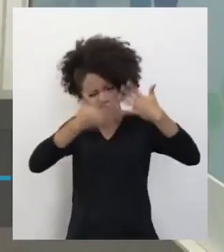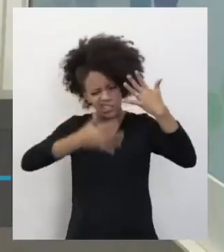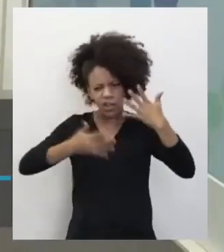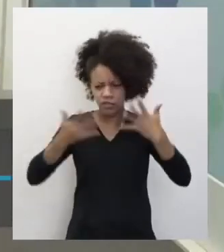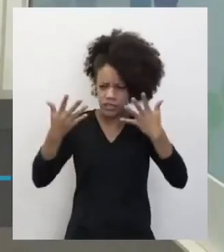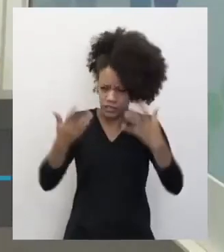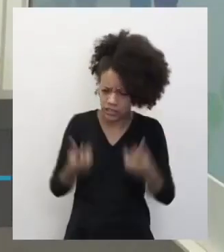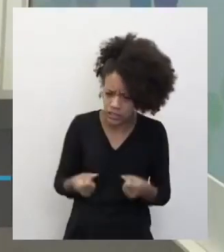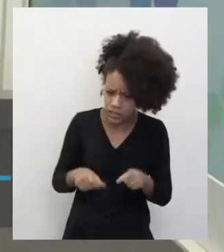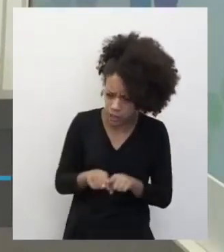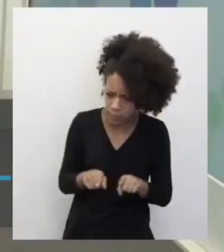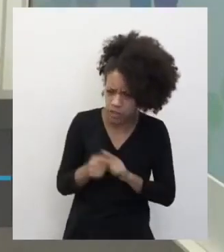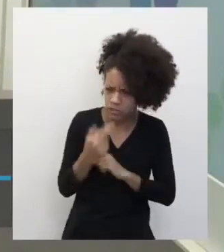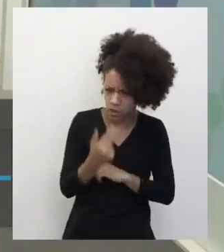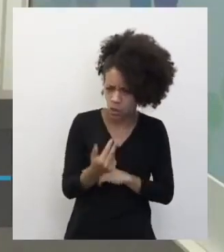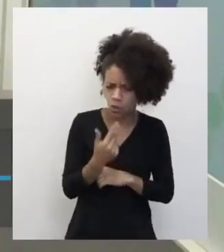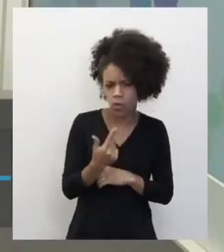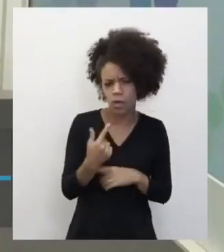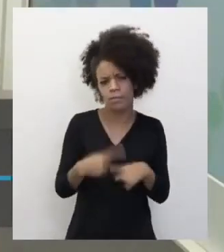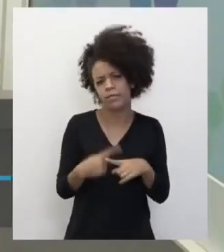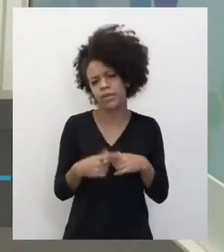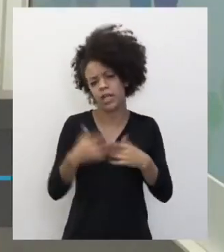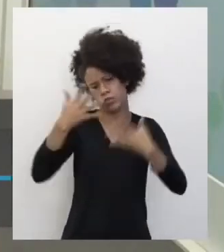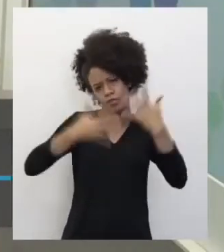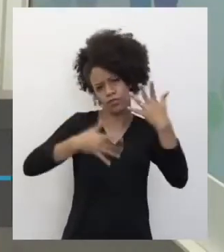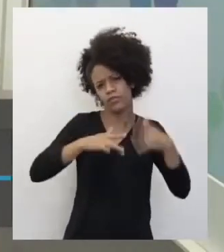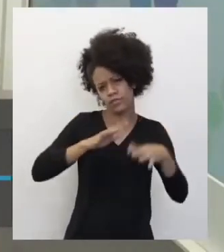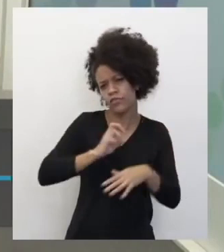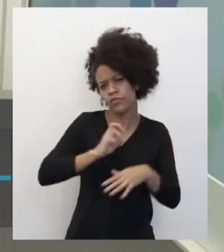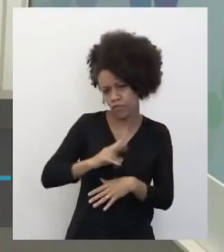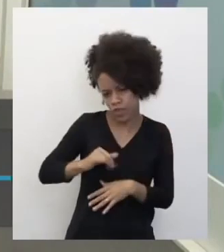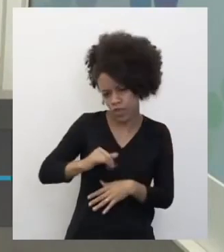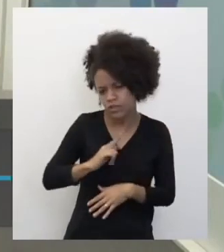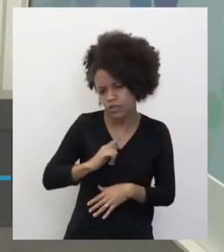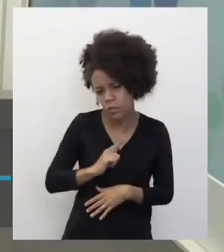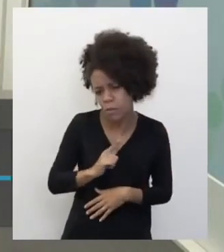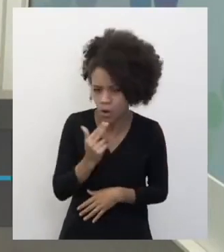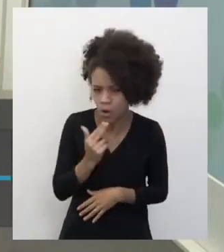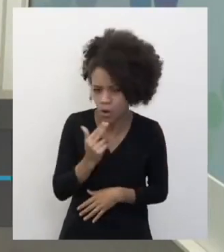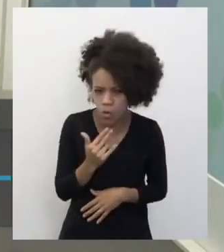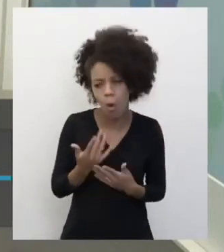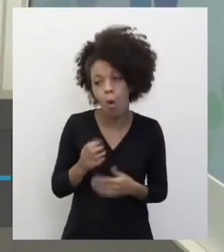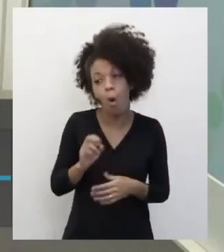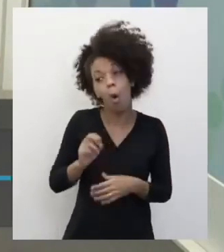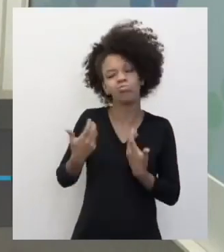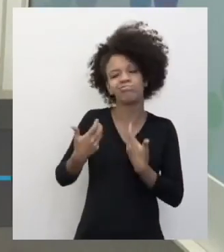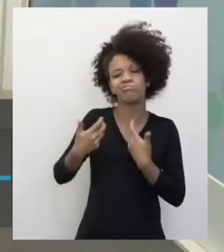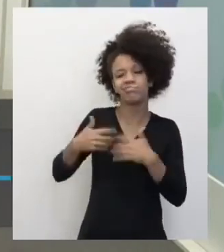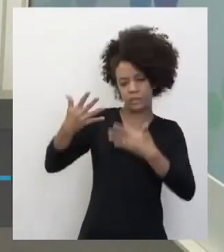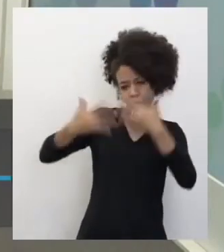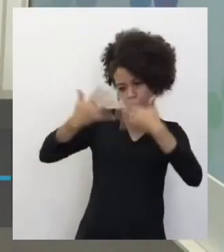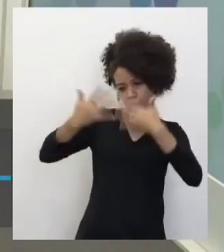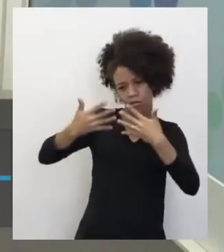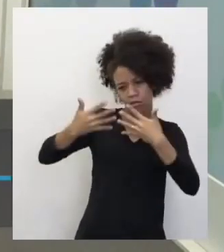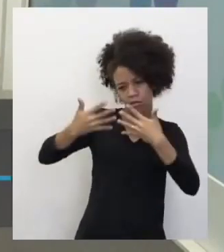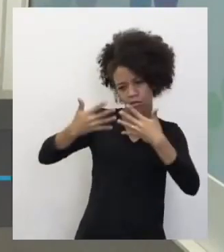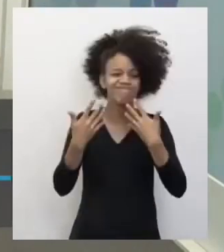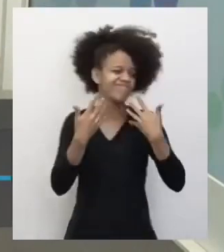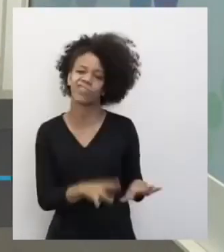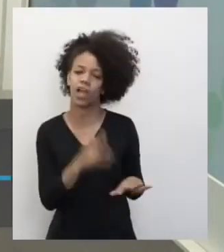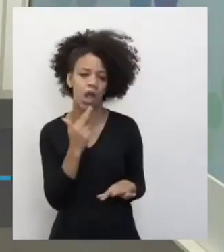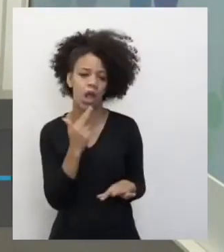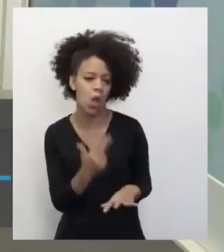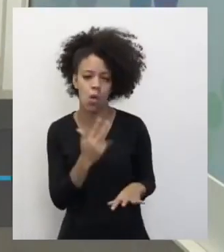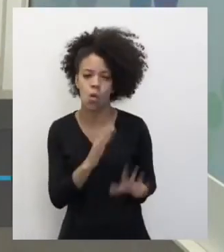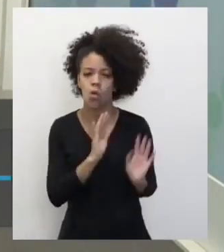considerando também essa cor de fundo, que vai ficar um borrão, mas ele vai ter uma cor. Ou você desconsidera tudo? Esse borrado, borrou, acabou. Nem a cor que